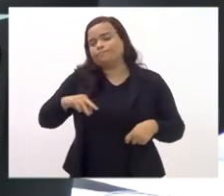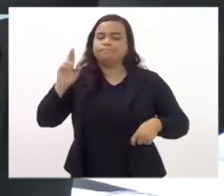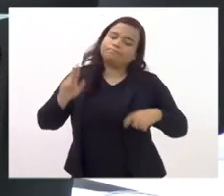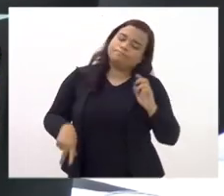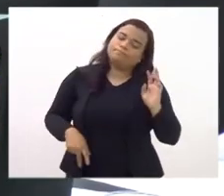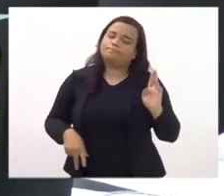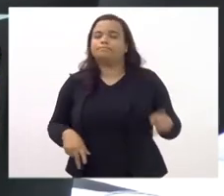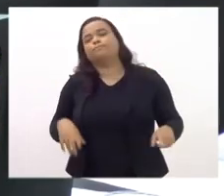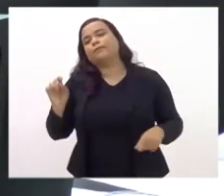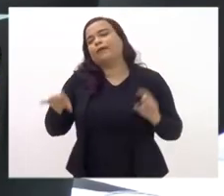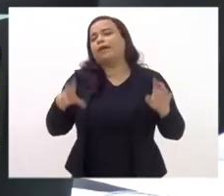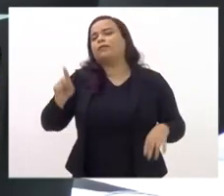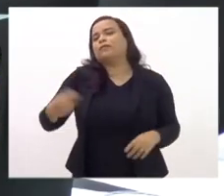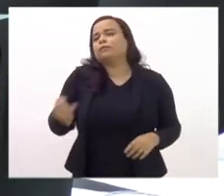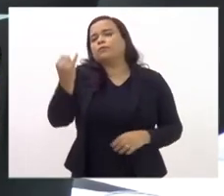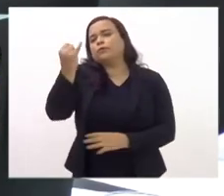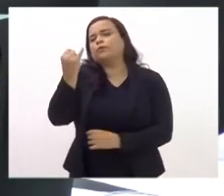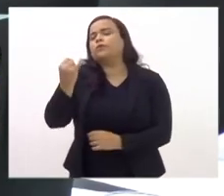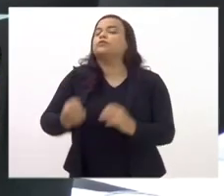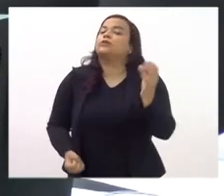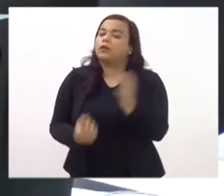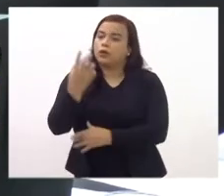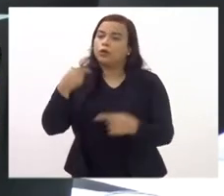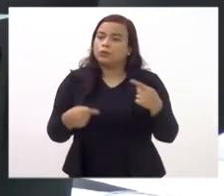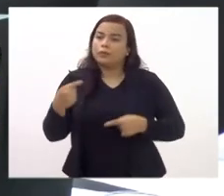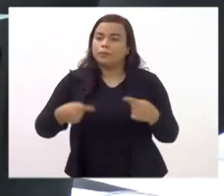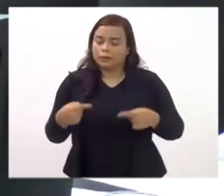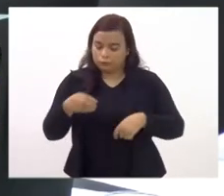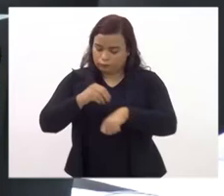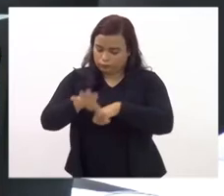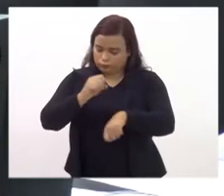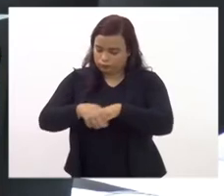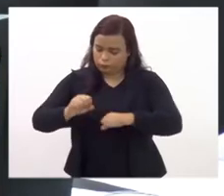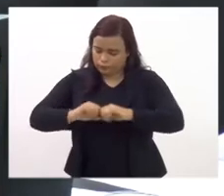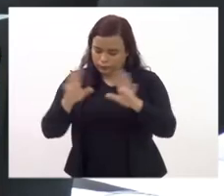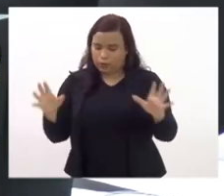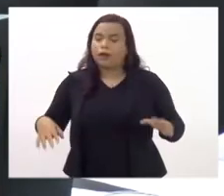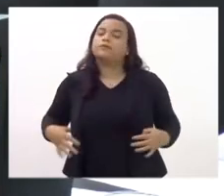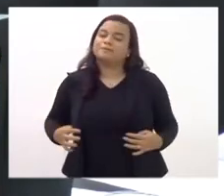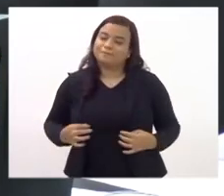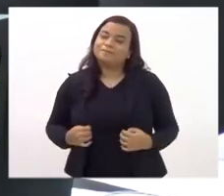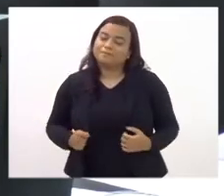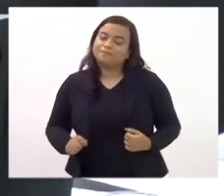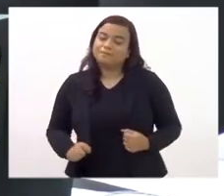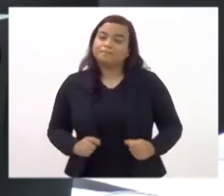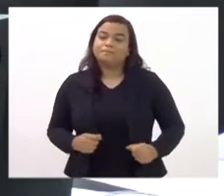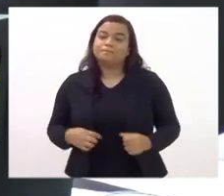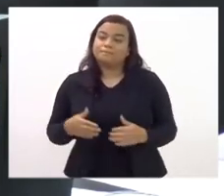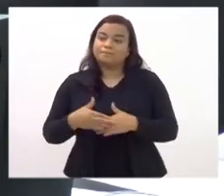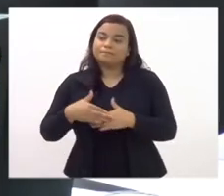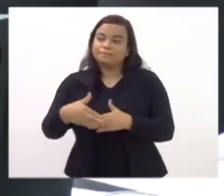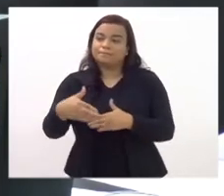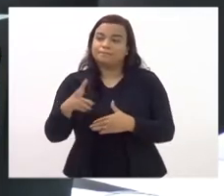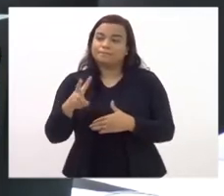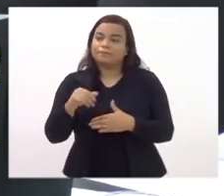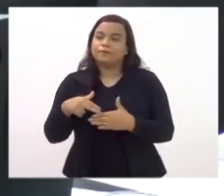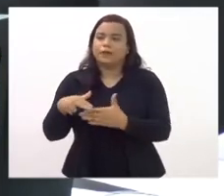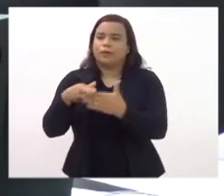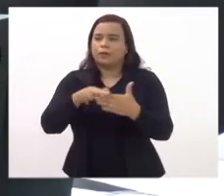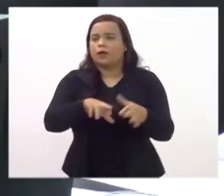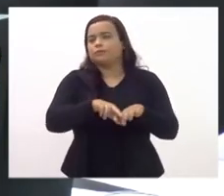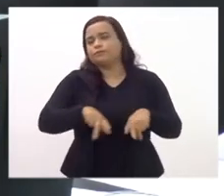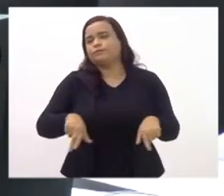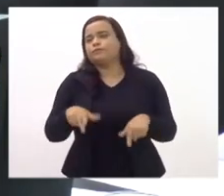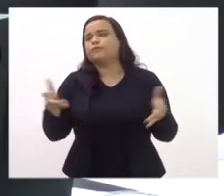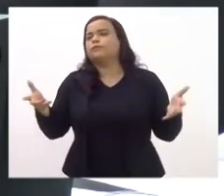diferenciação. Então é importante ter surgido aqui esse debate para ficar tudo mais claro aqui quando a gente for fazer os encaminhamentos. Eu tenho aqui agora